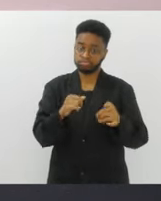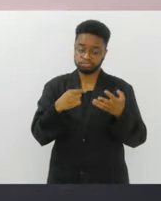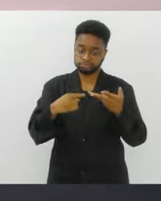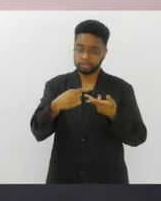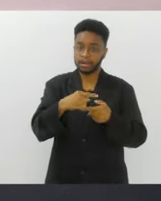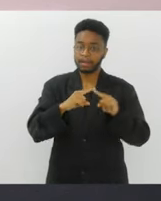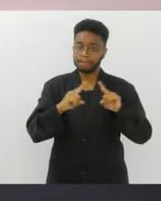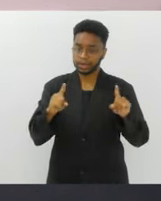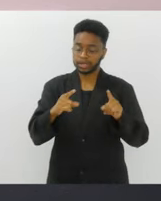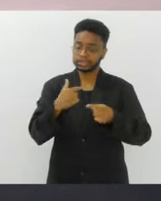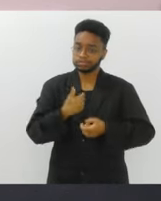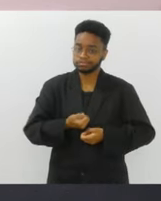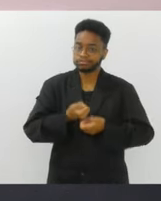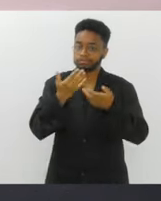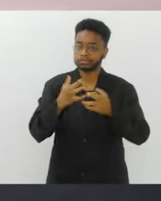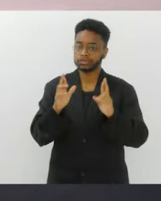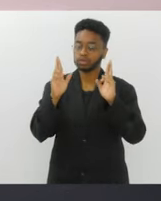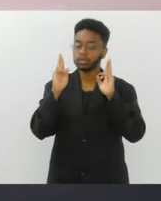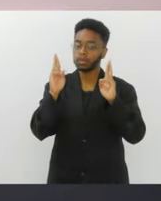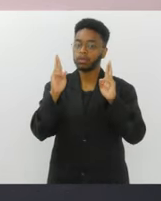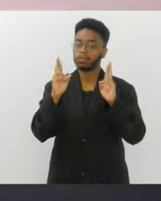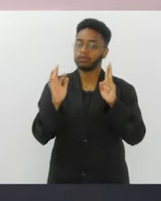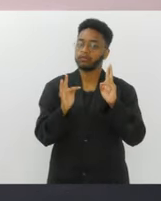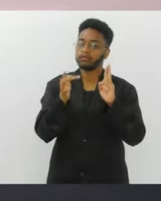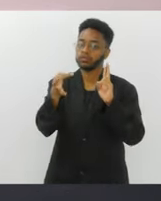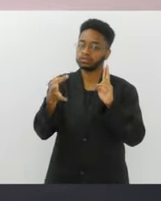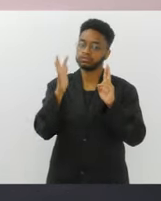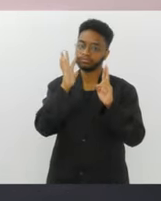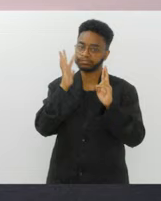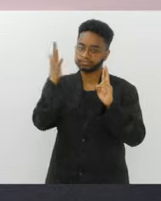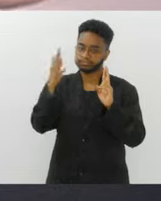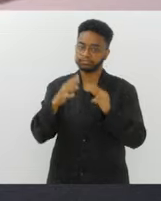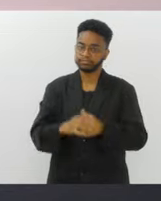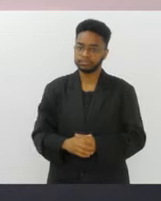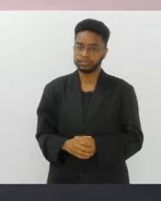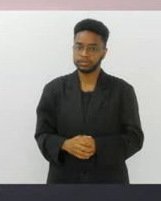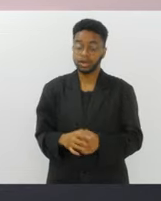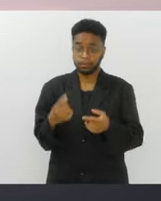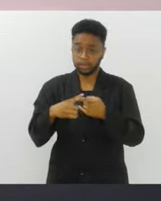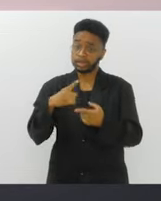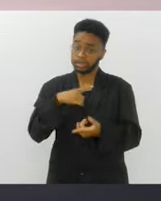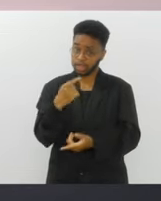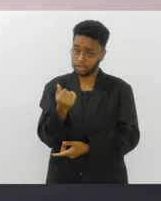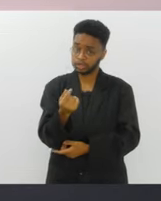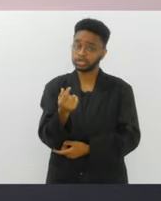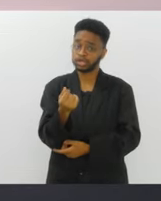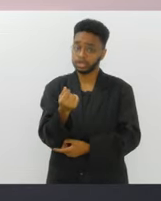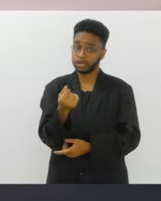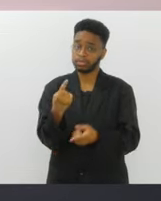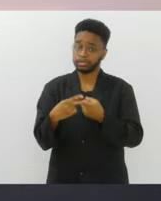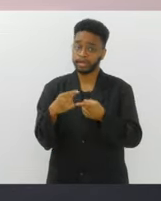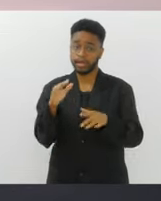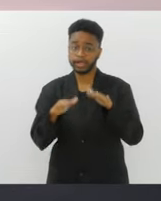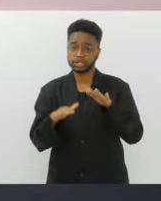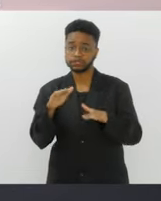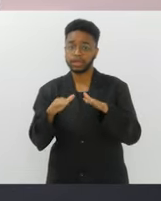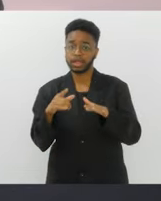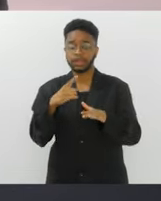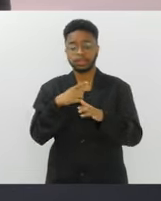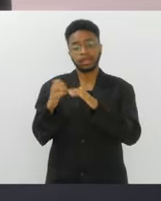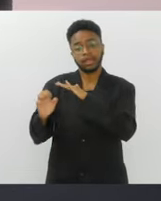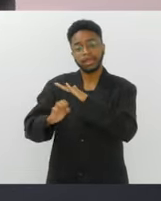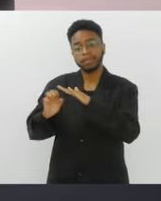é um desabafo e eu espero que um dia isso se solucione, porque dinheiro tem. De vez em quando vai lá a